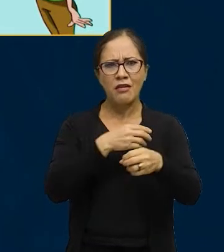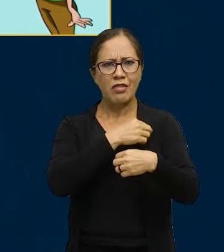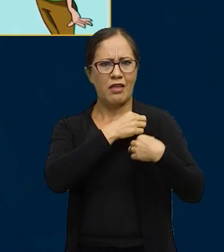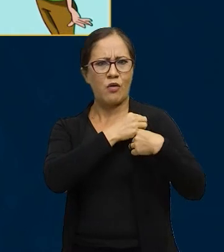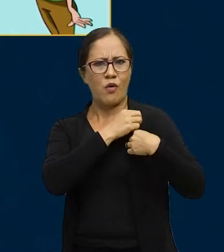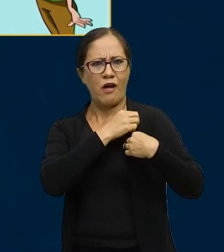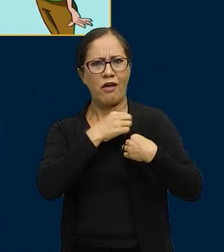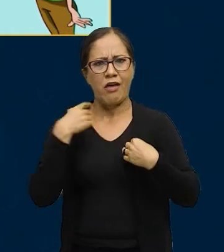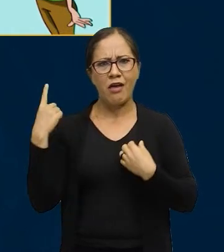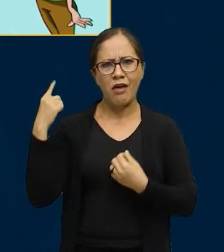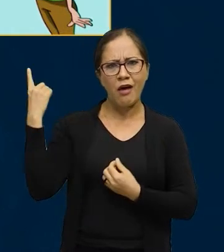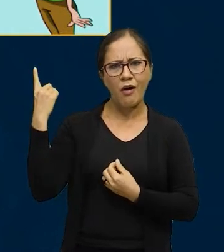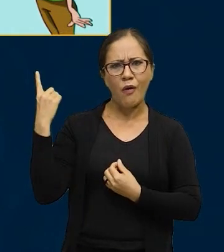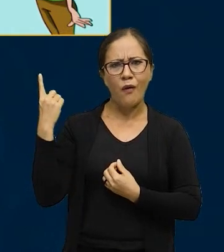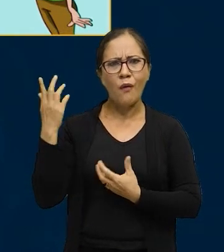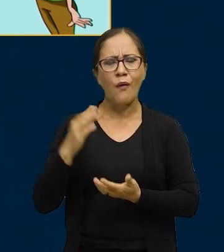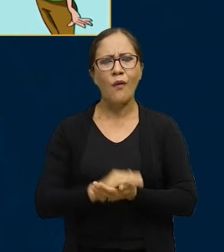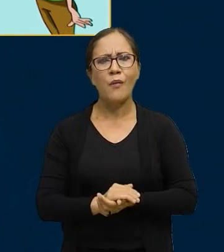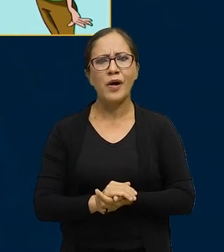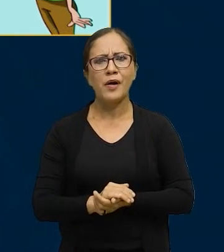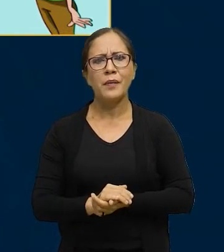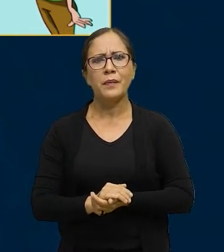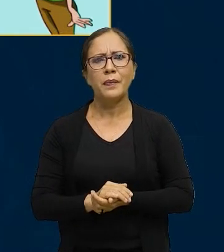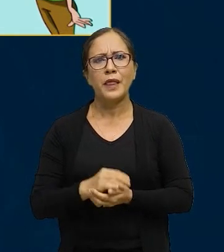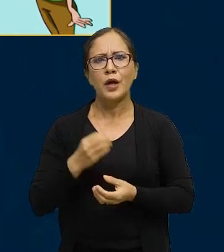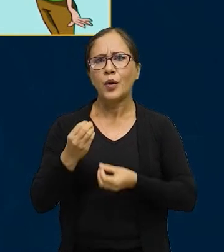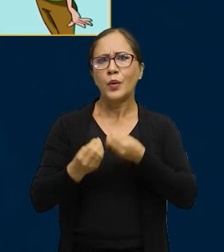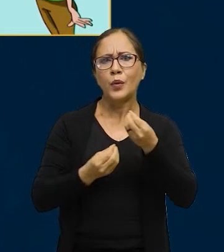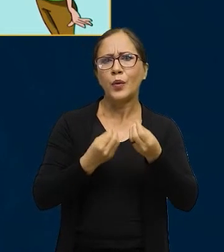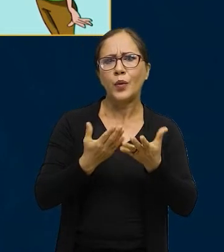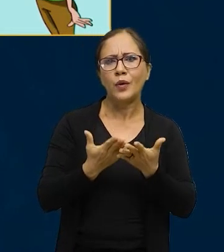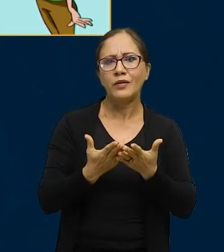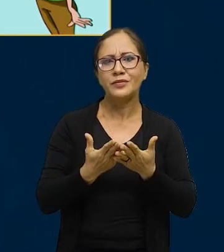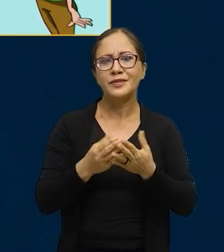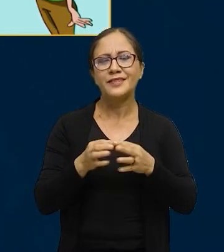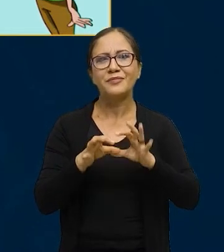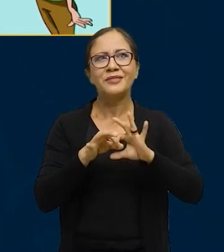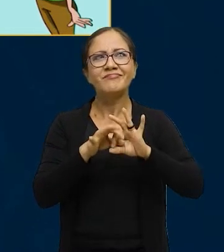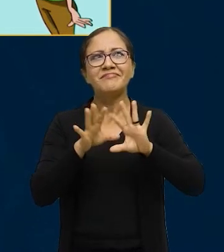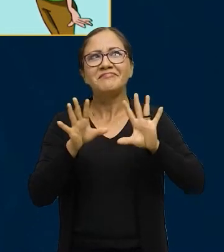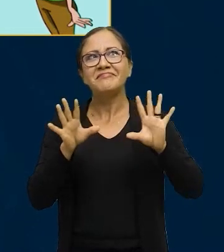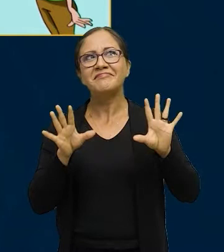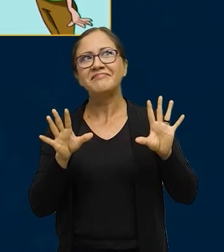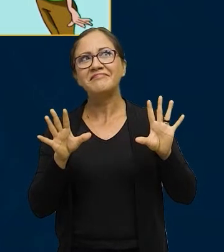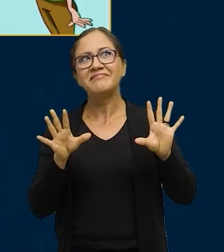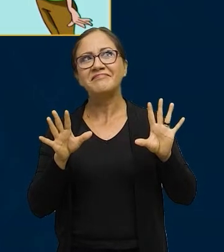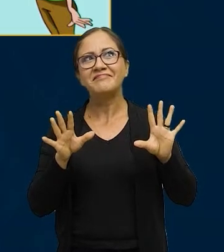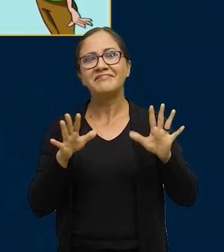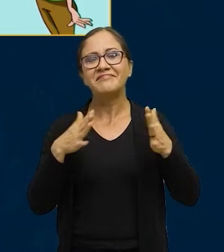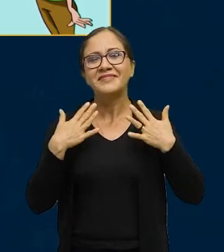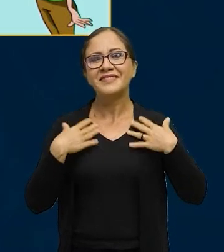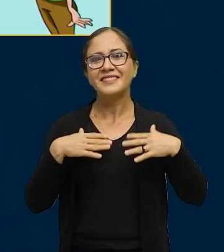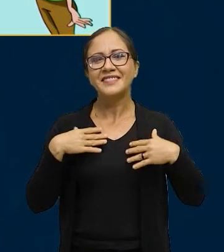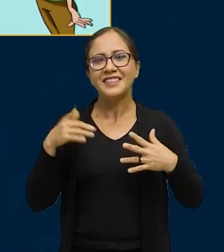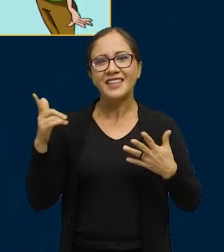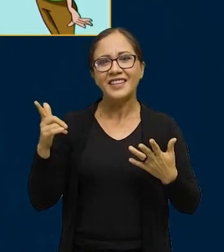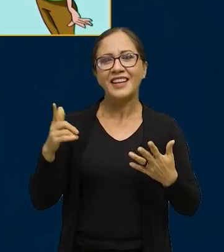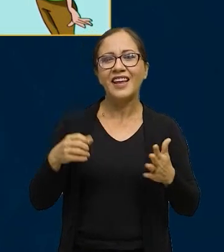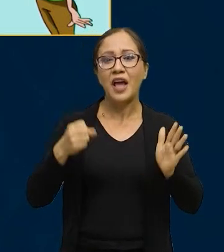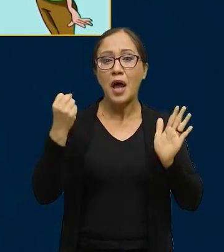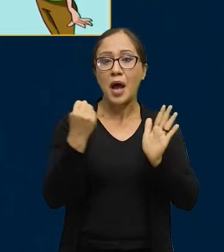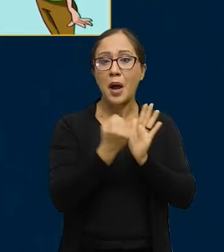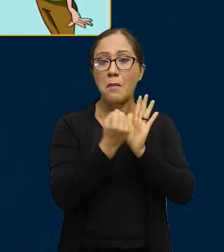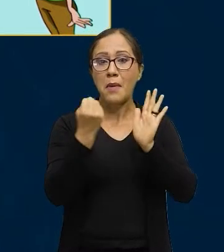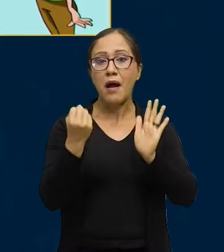rasgado, né? Tá rasgado, ele tá meio que à vontade, aqui os Estados Unidos, a marca,